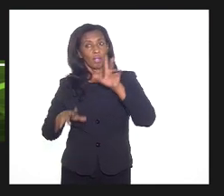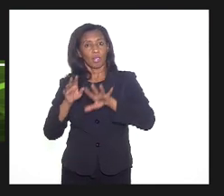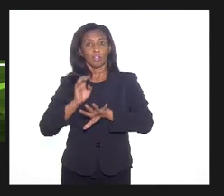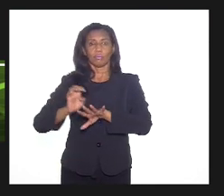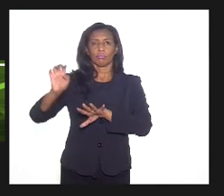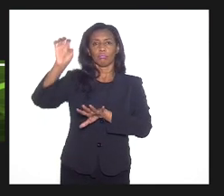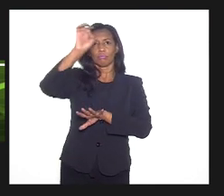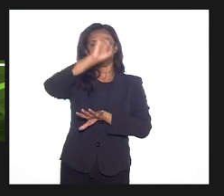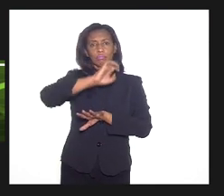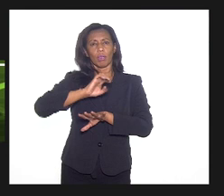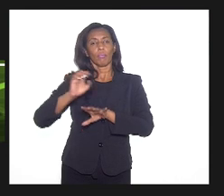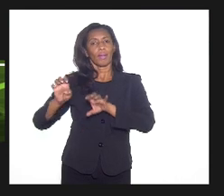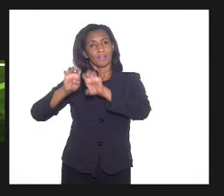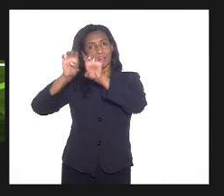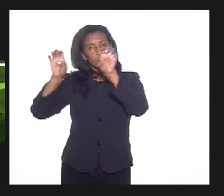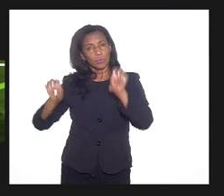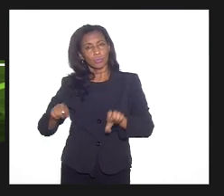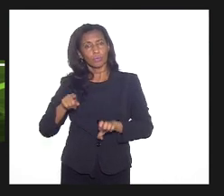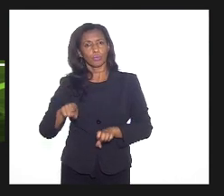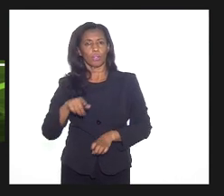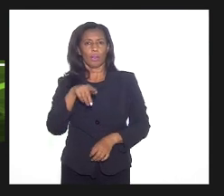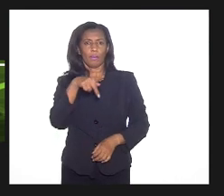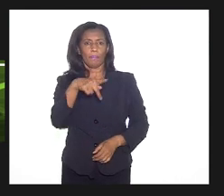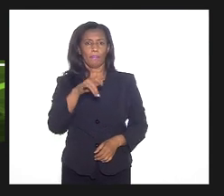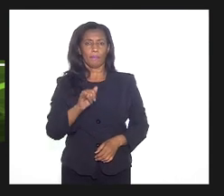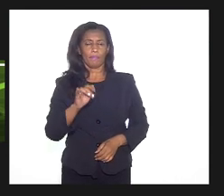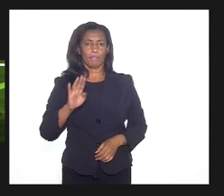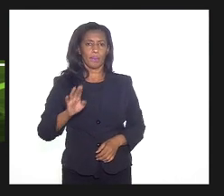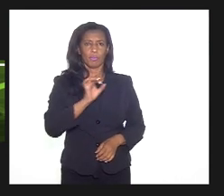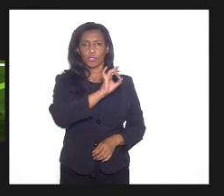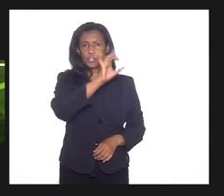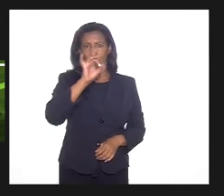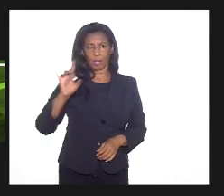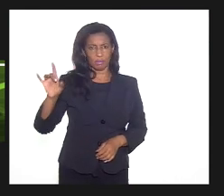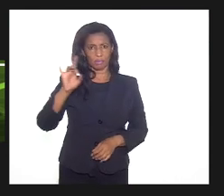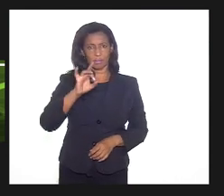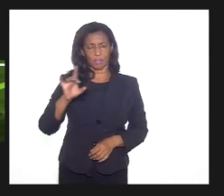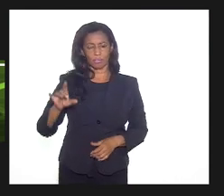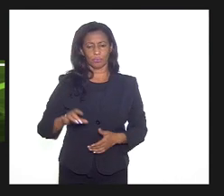das estruturas do PIB de cada um desses entes